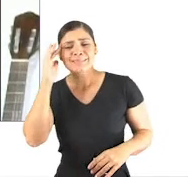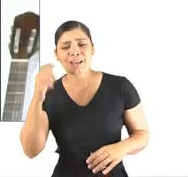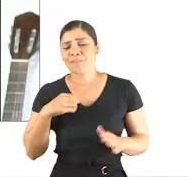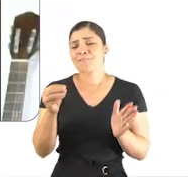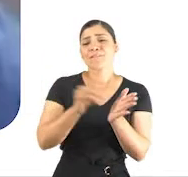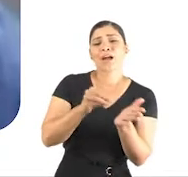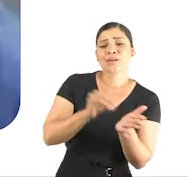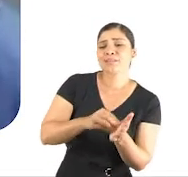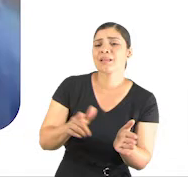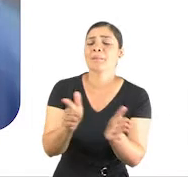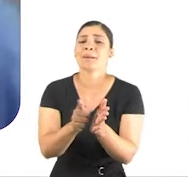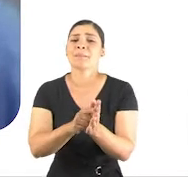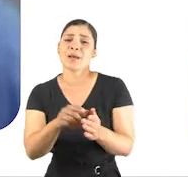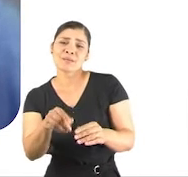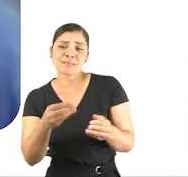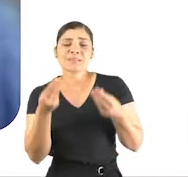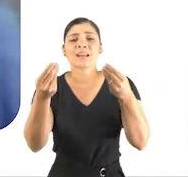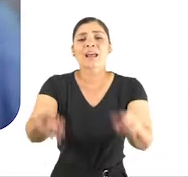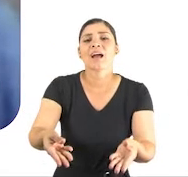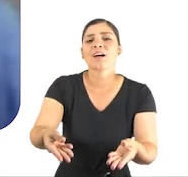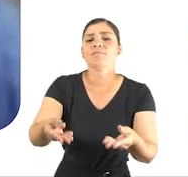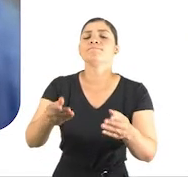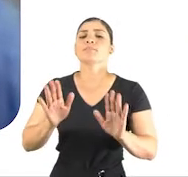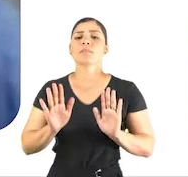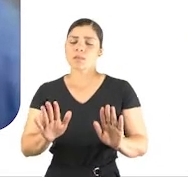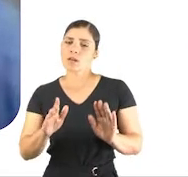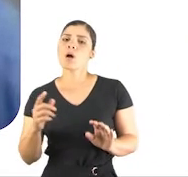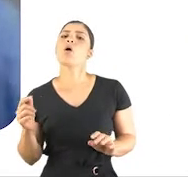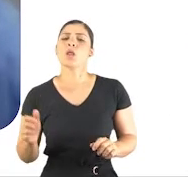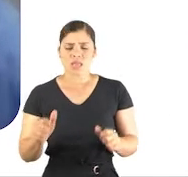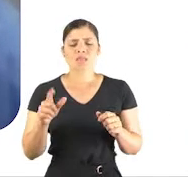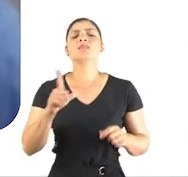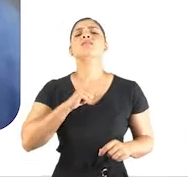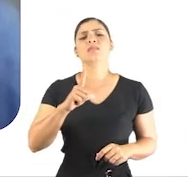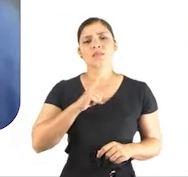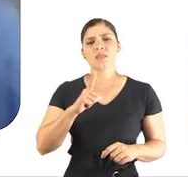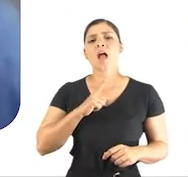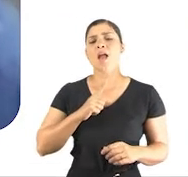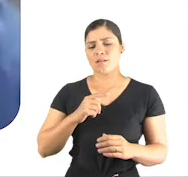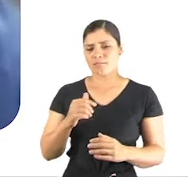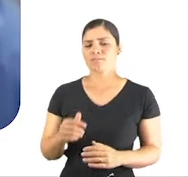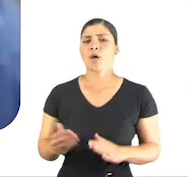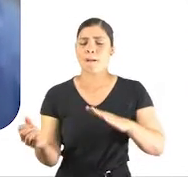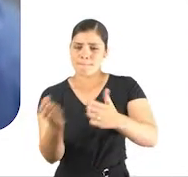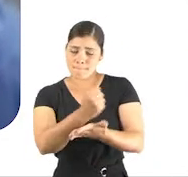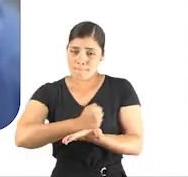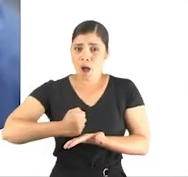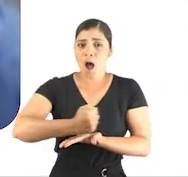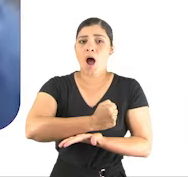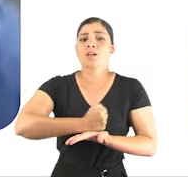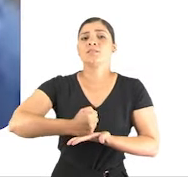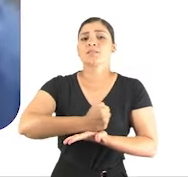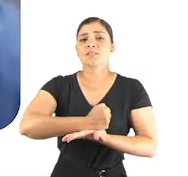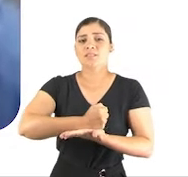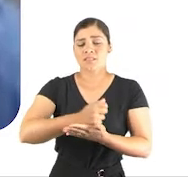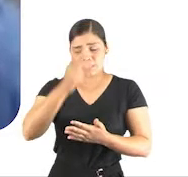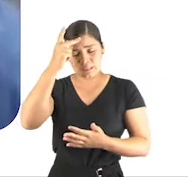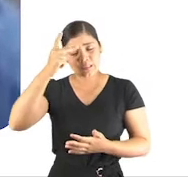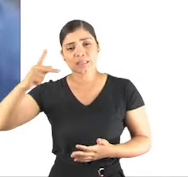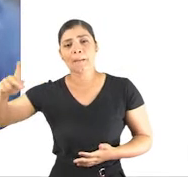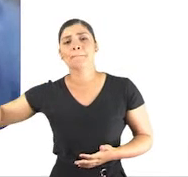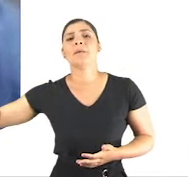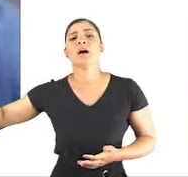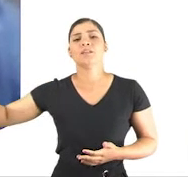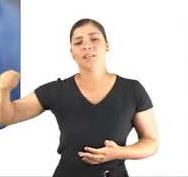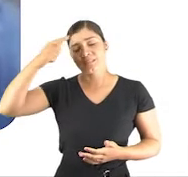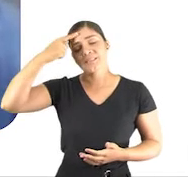entregar. Então, ele tem essa base toda semana automatizada. E mais importante, ela